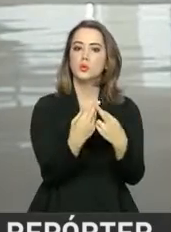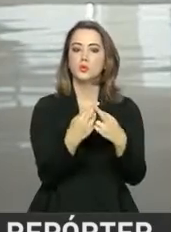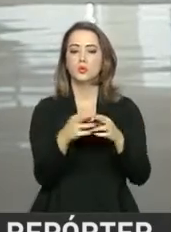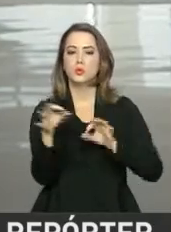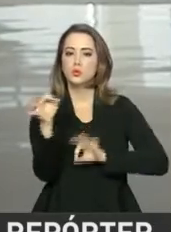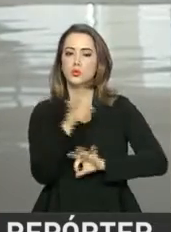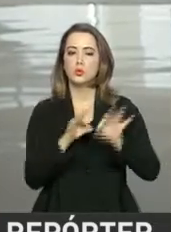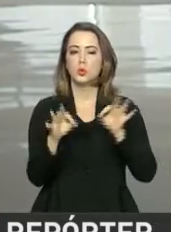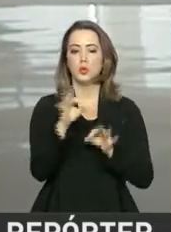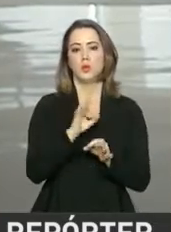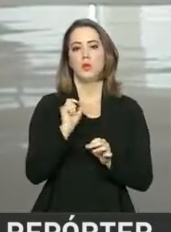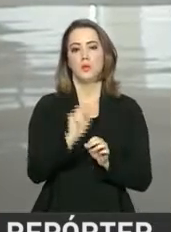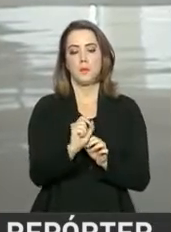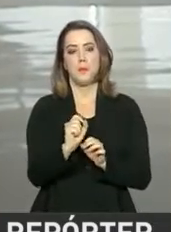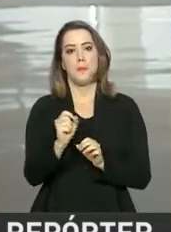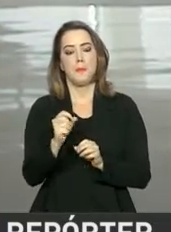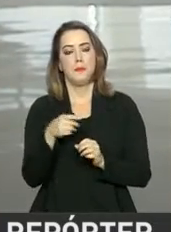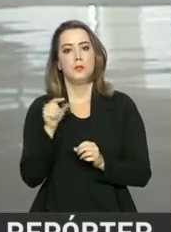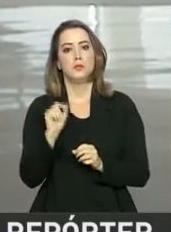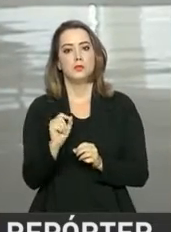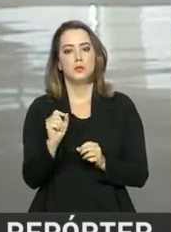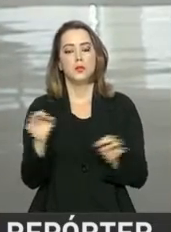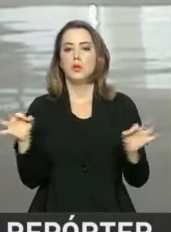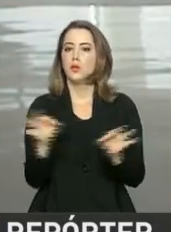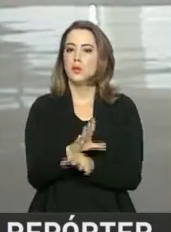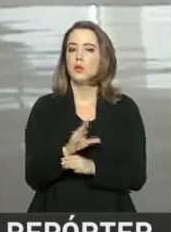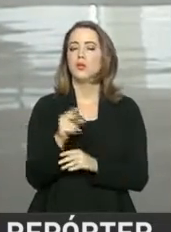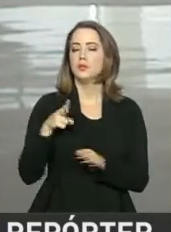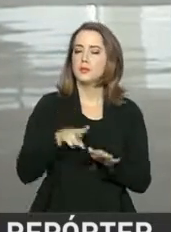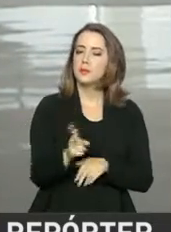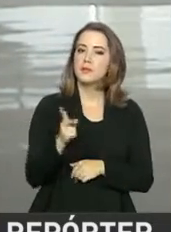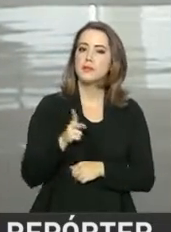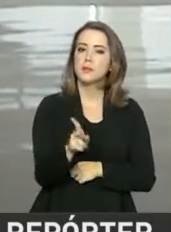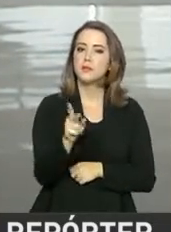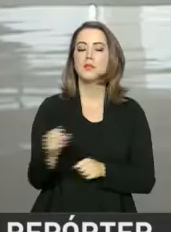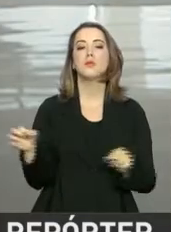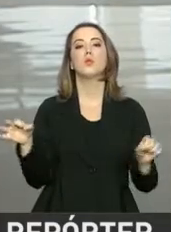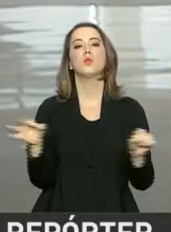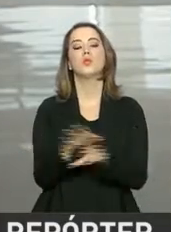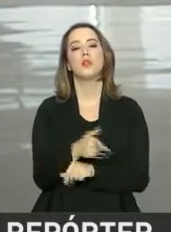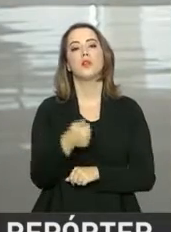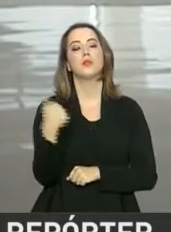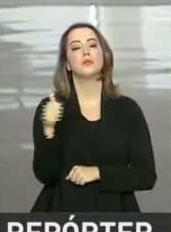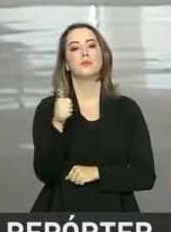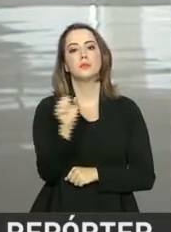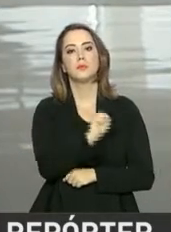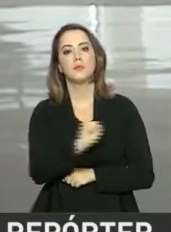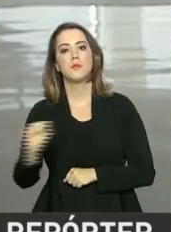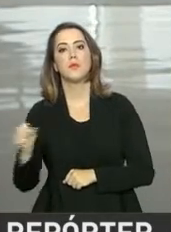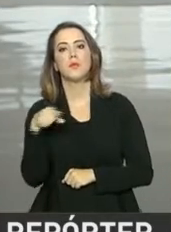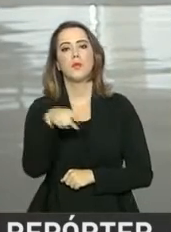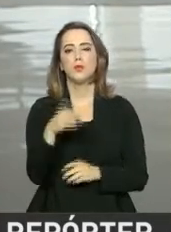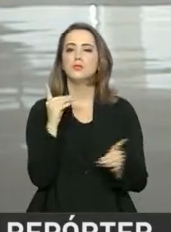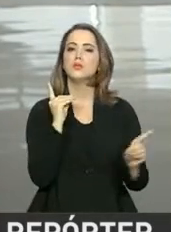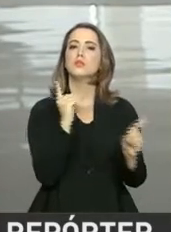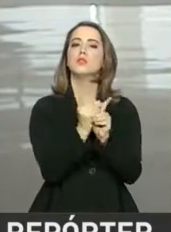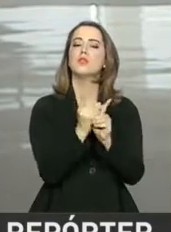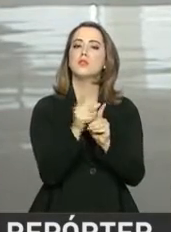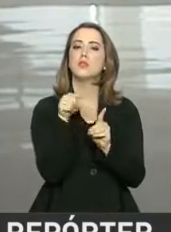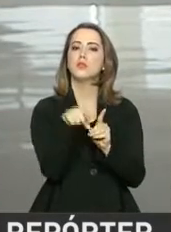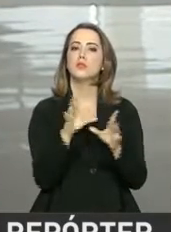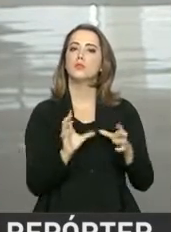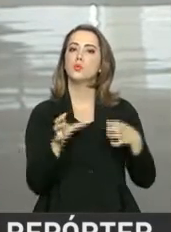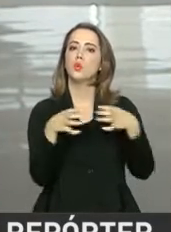encontro tradicional que ocorre aqui em Brasília no fim do primeiro semestre. E neste encontro, os parlamentares aproveitaram para